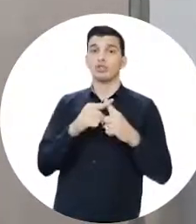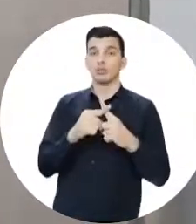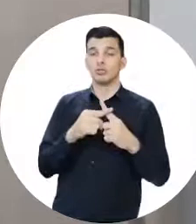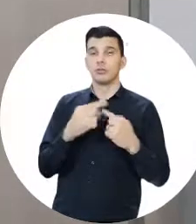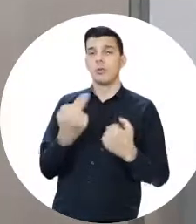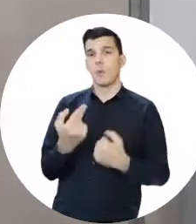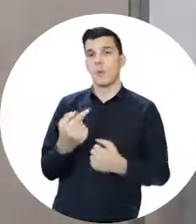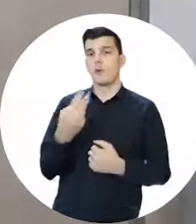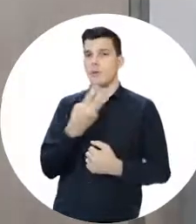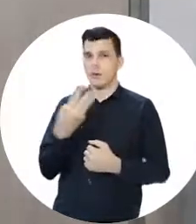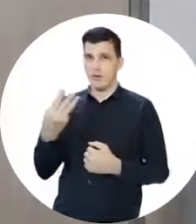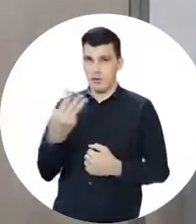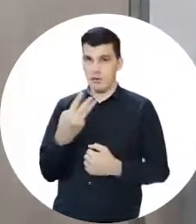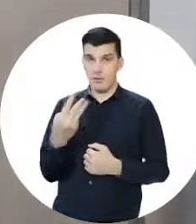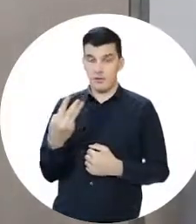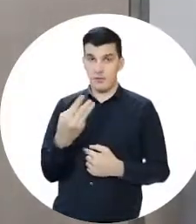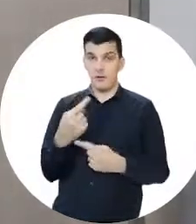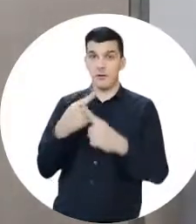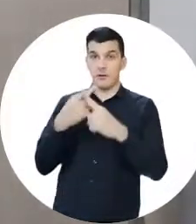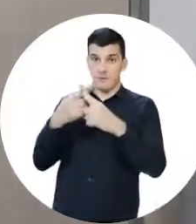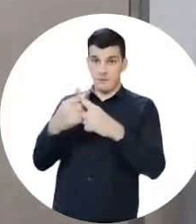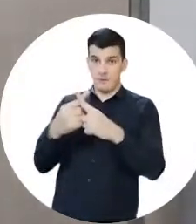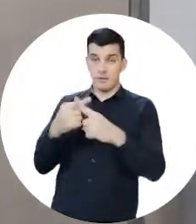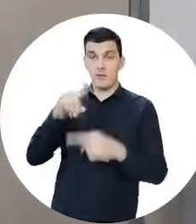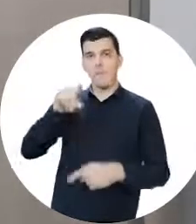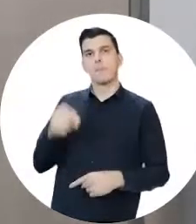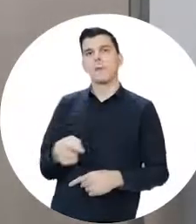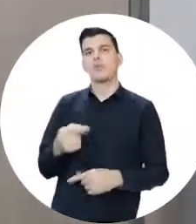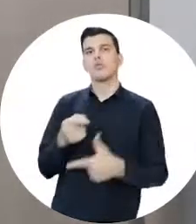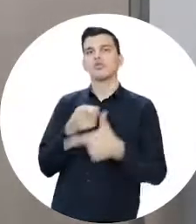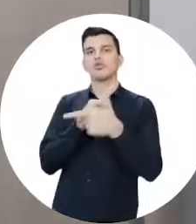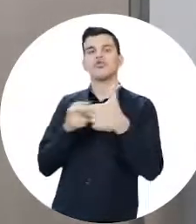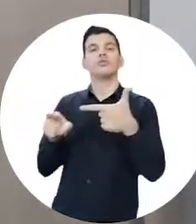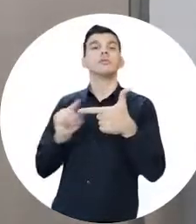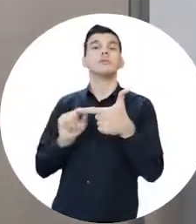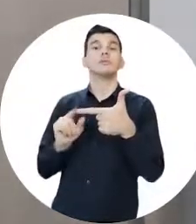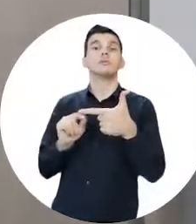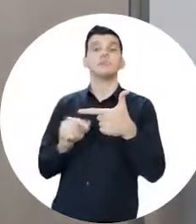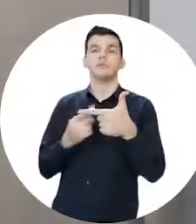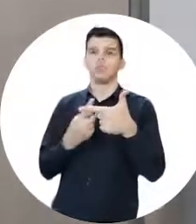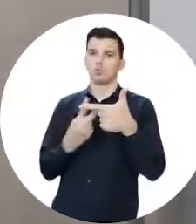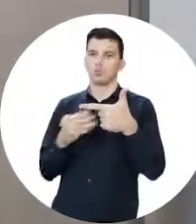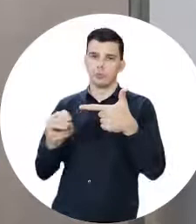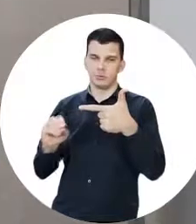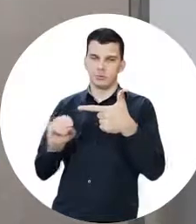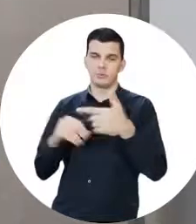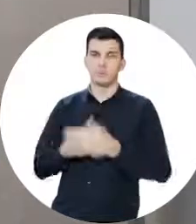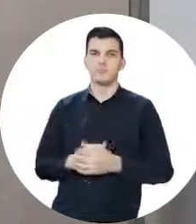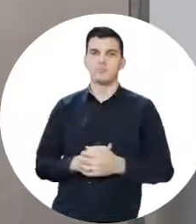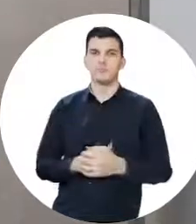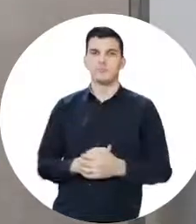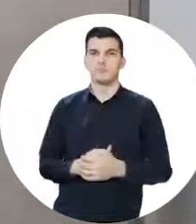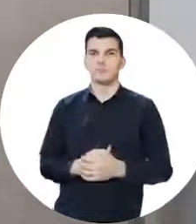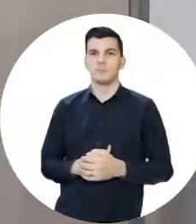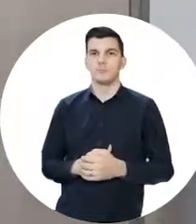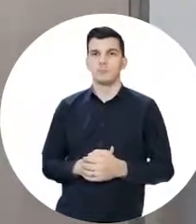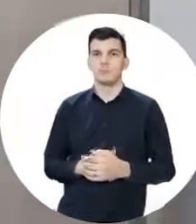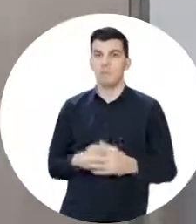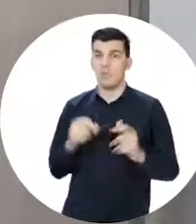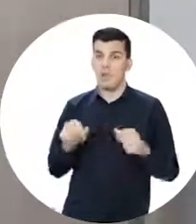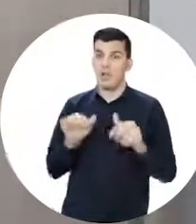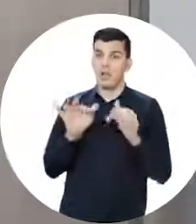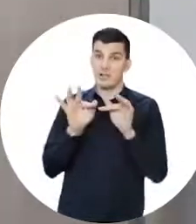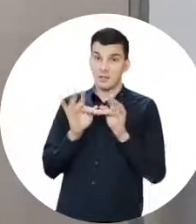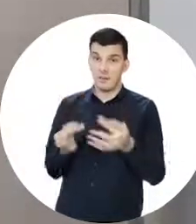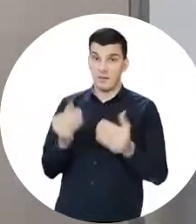a 33 vezes 1000 dividido por 200. Você pode